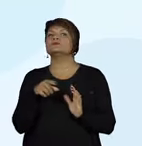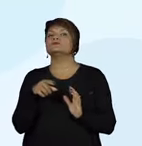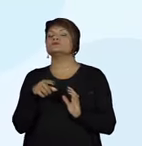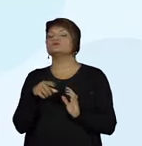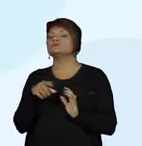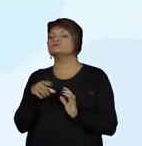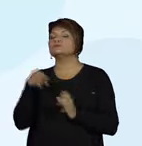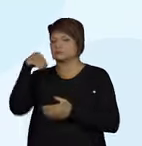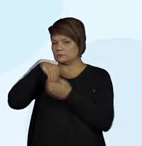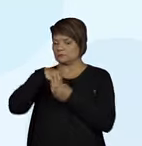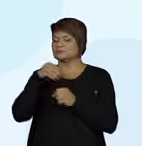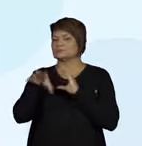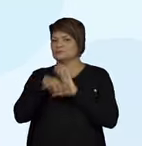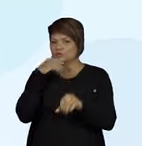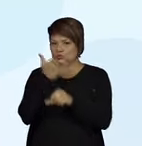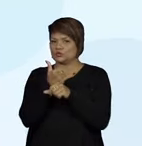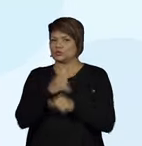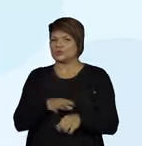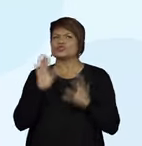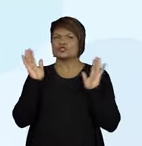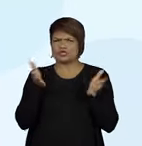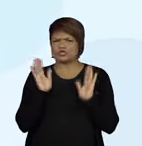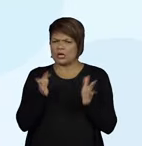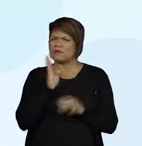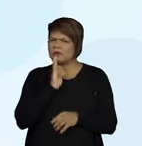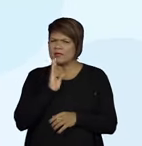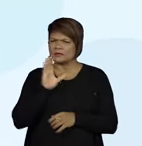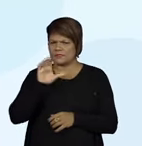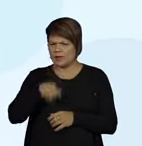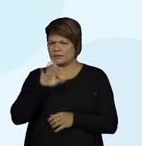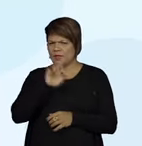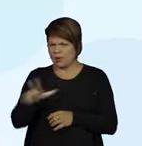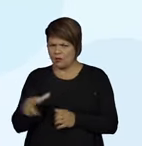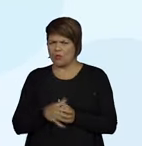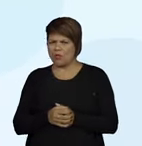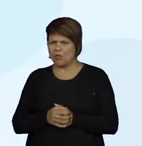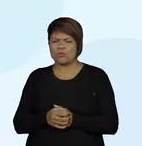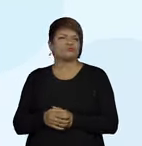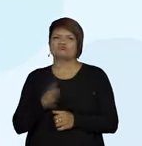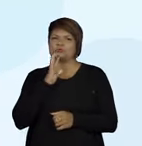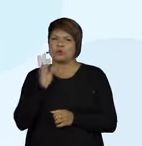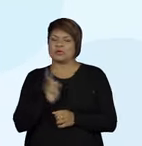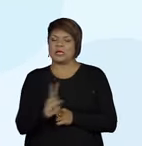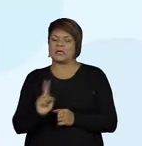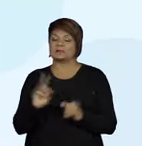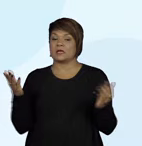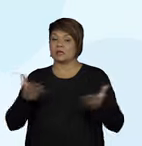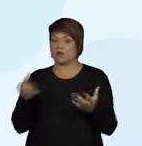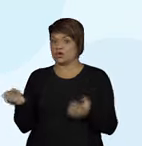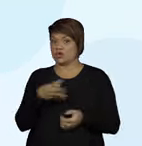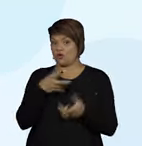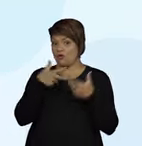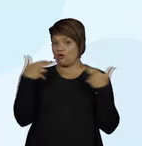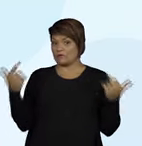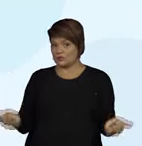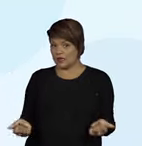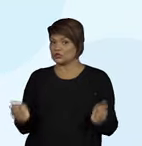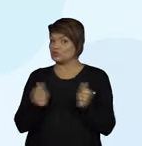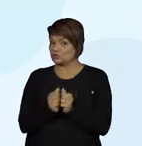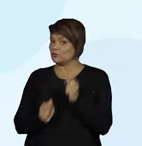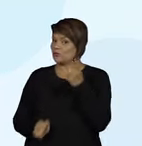viu esse canal do YouTube? Não conhecia, professora. Agora eu vou ficar conhecendo junto com o pessoal